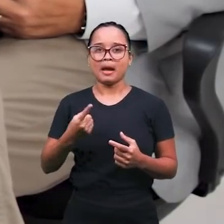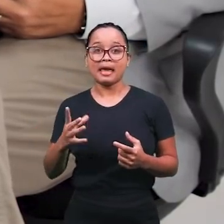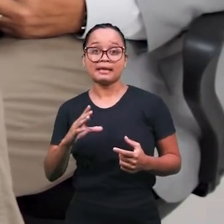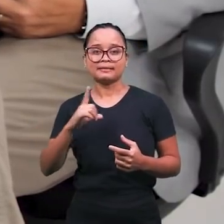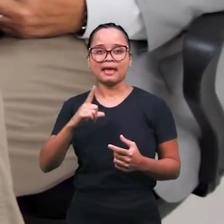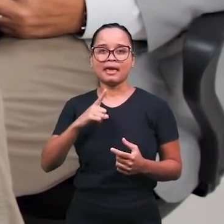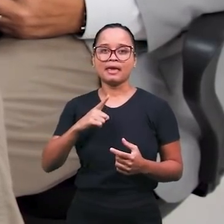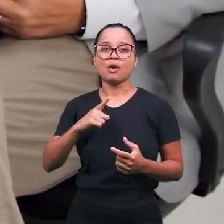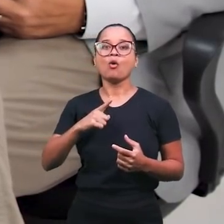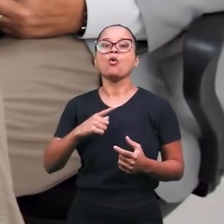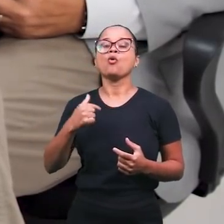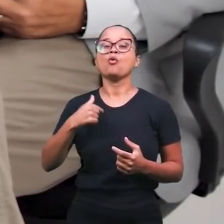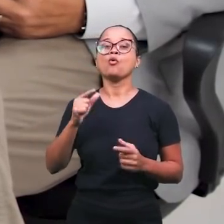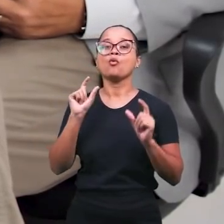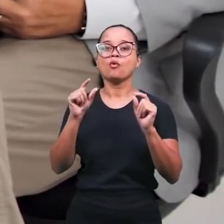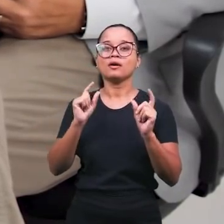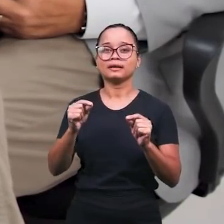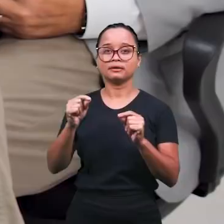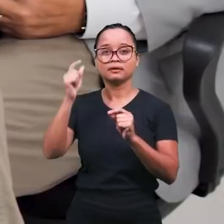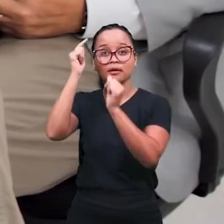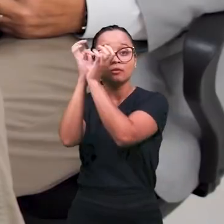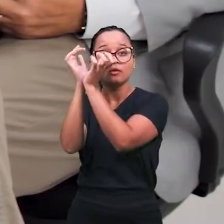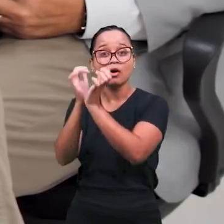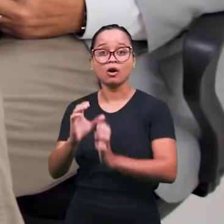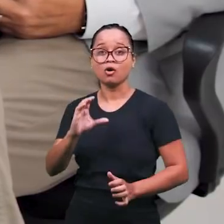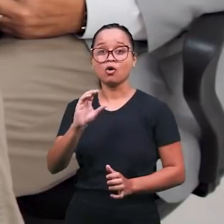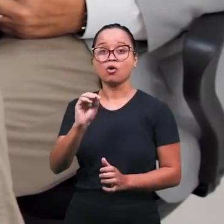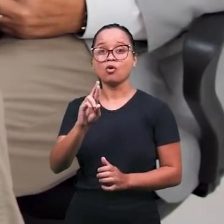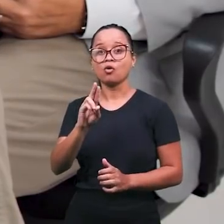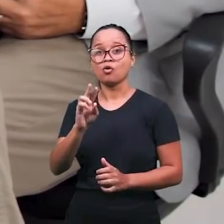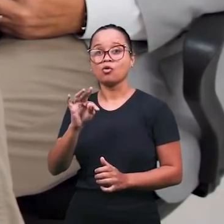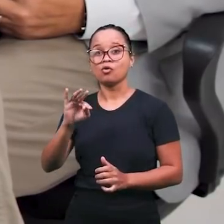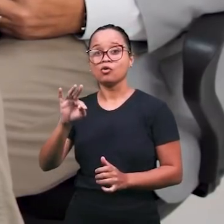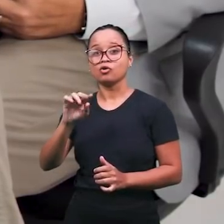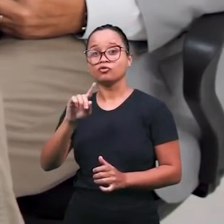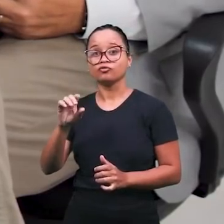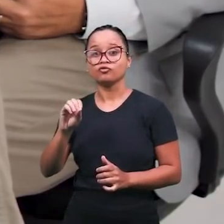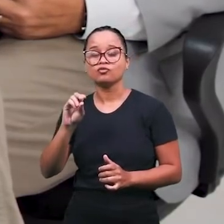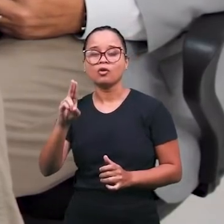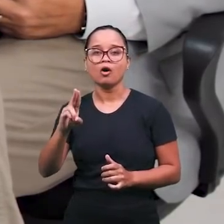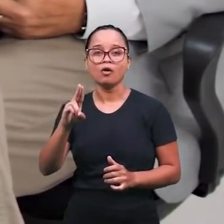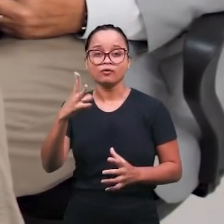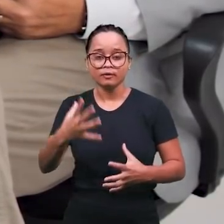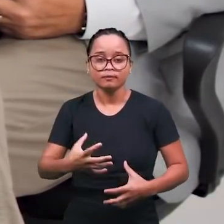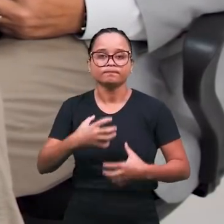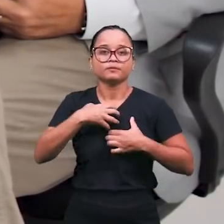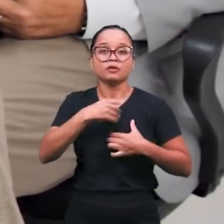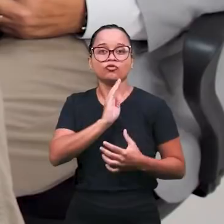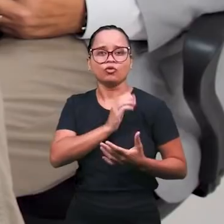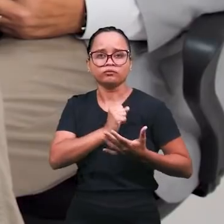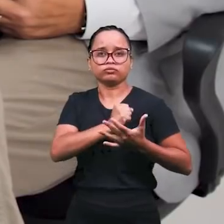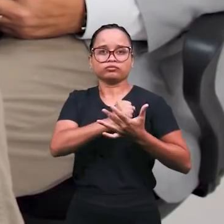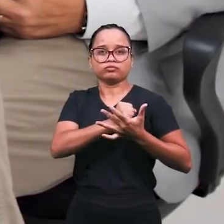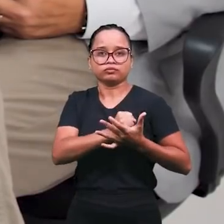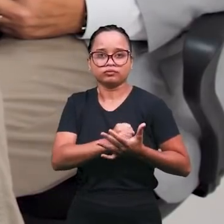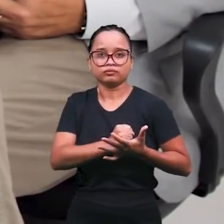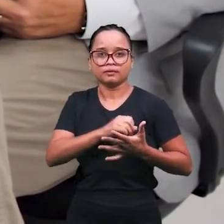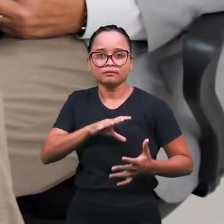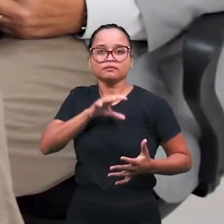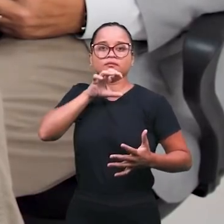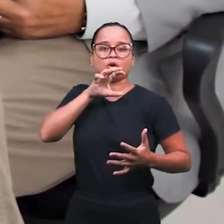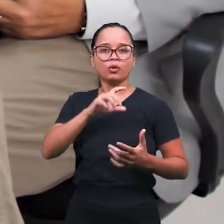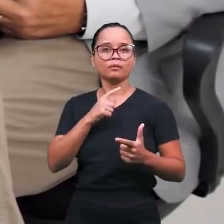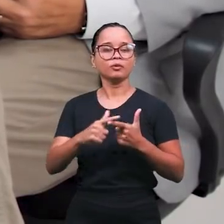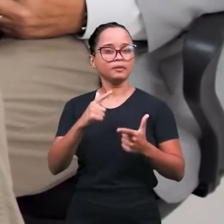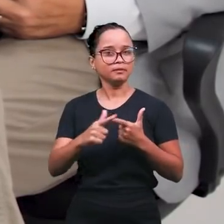cortisol. E o cortisol faz seu coração disparar, faz você ter dificuldade de respirar. Então você tem respostas